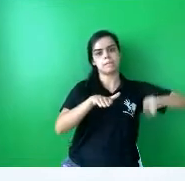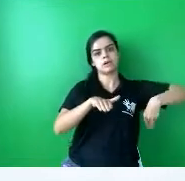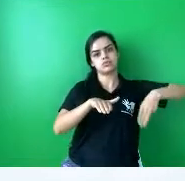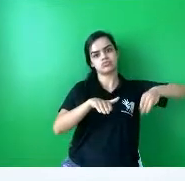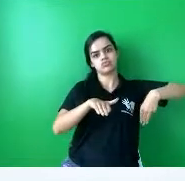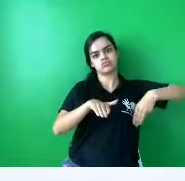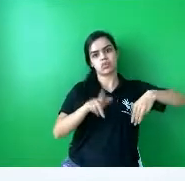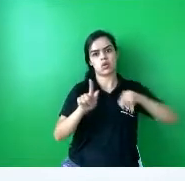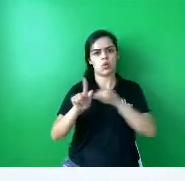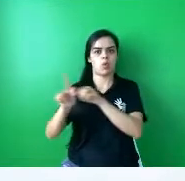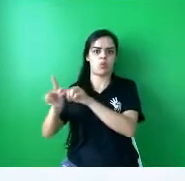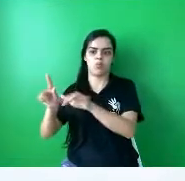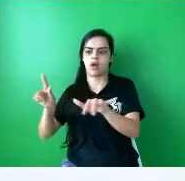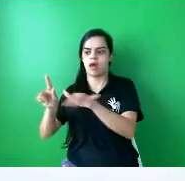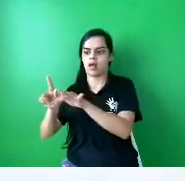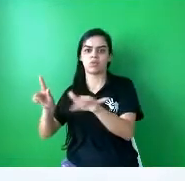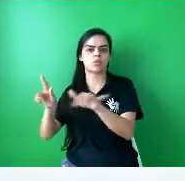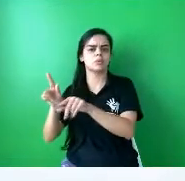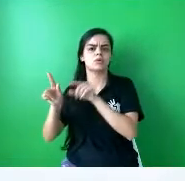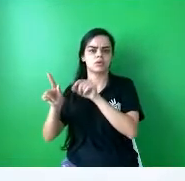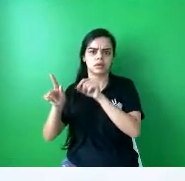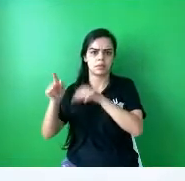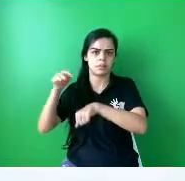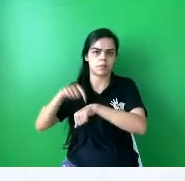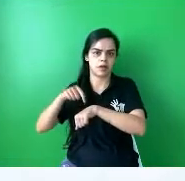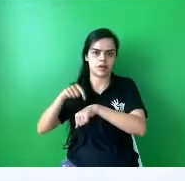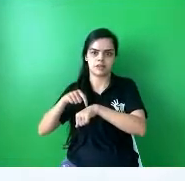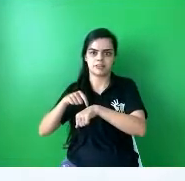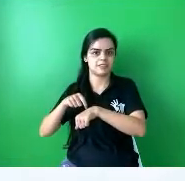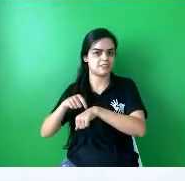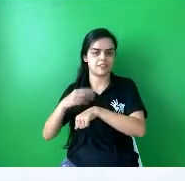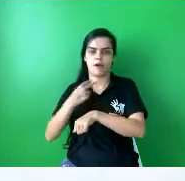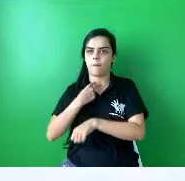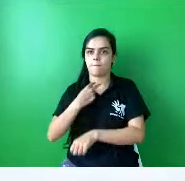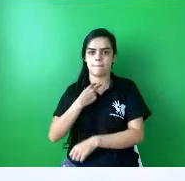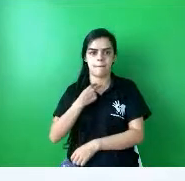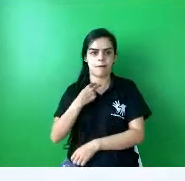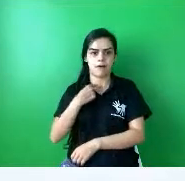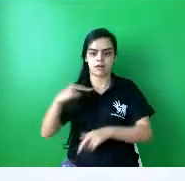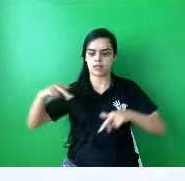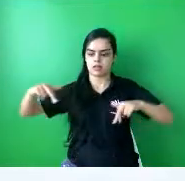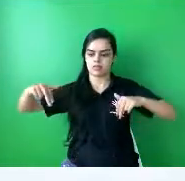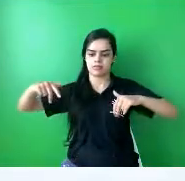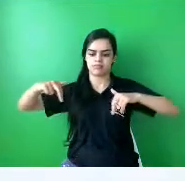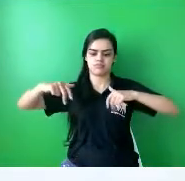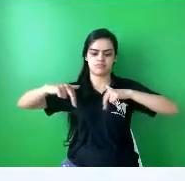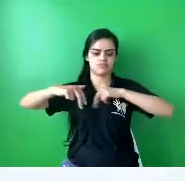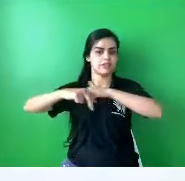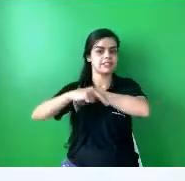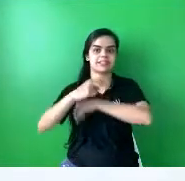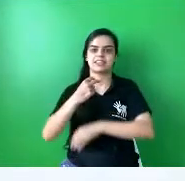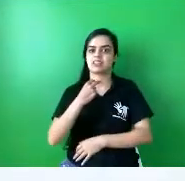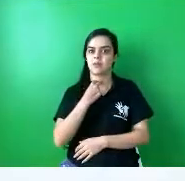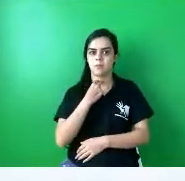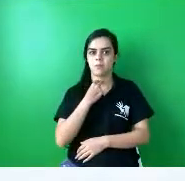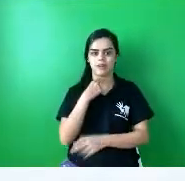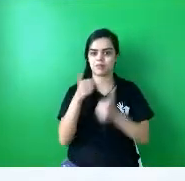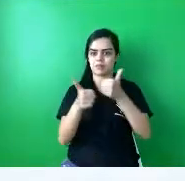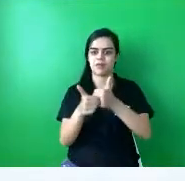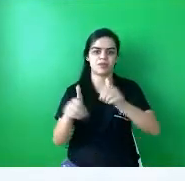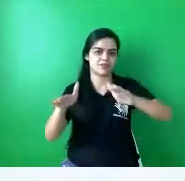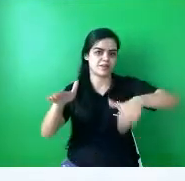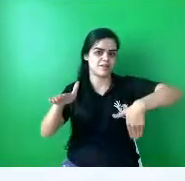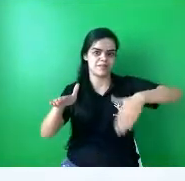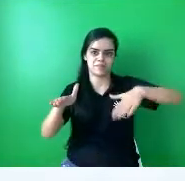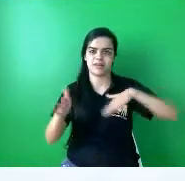Sim. Guaratuba, em várias situações, em vários momentos, você não pode nem sequer transitar ali na orla, né? Ok.